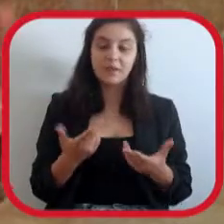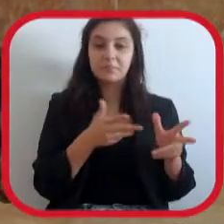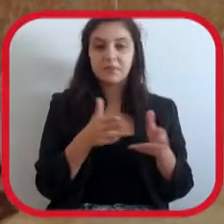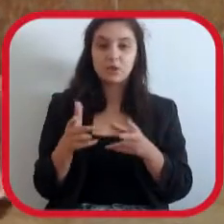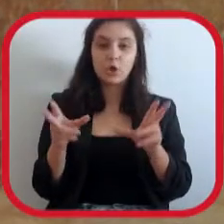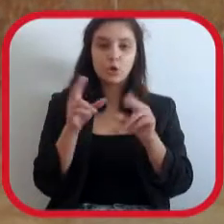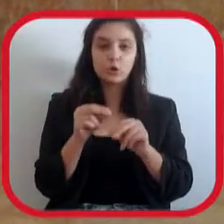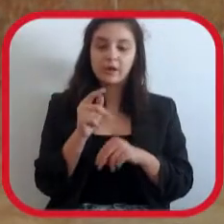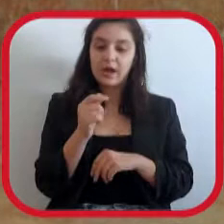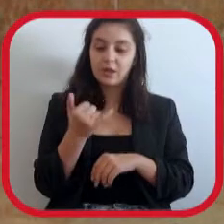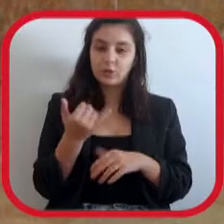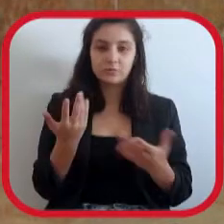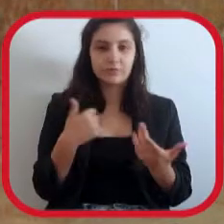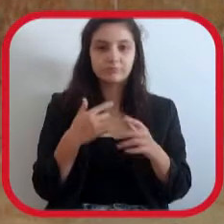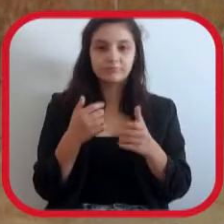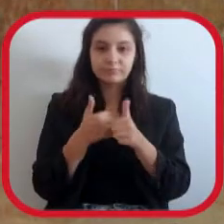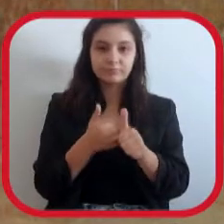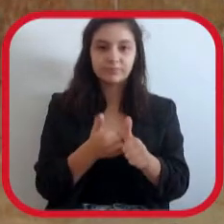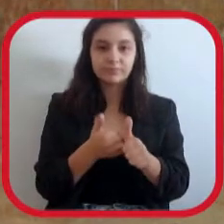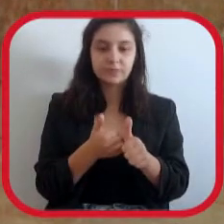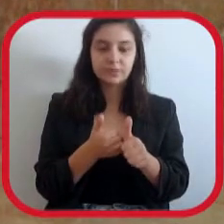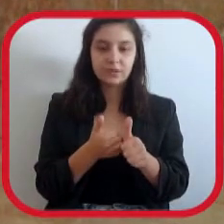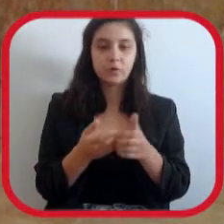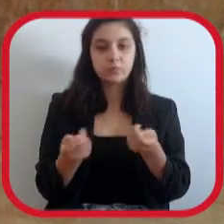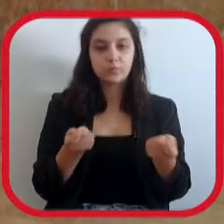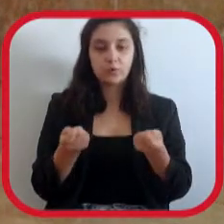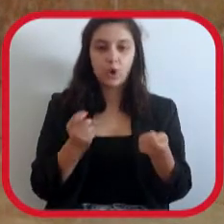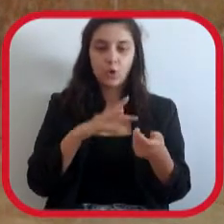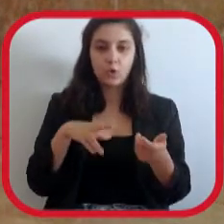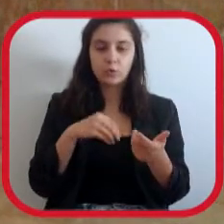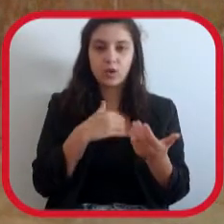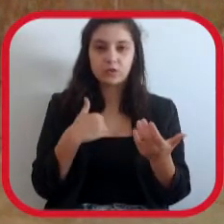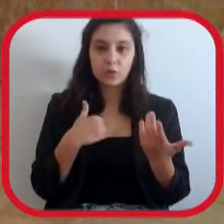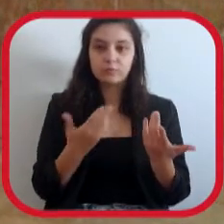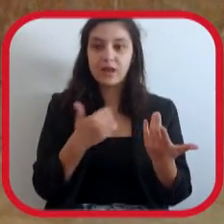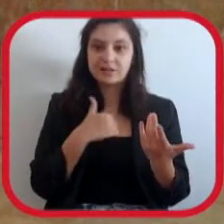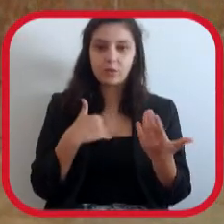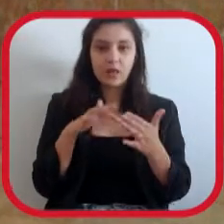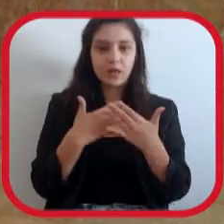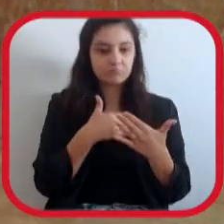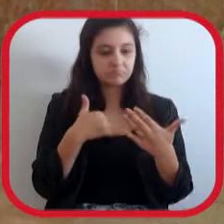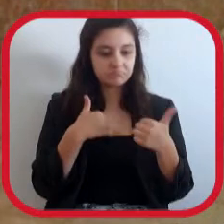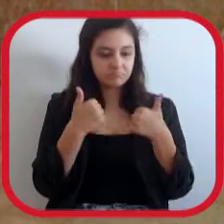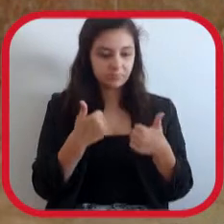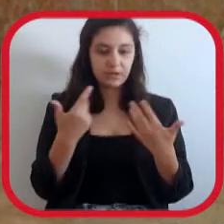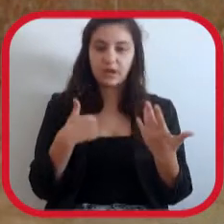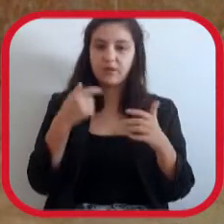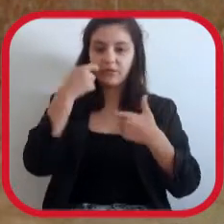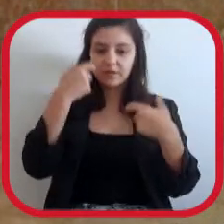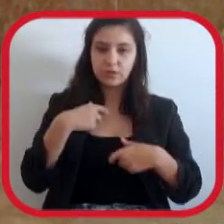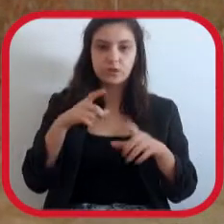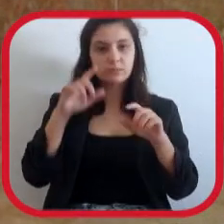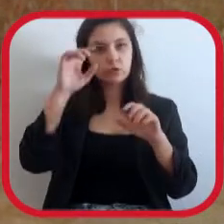Bem-vindos a um novo episódio do E2. De acordo com a Organização Mundial de Saúde, a saúde retrata um estado de bem-estar